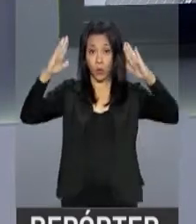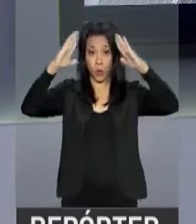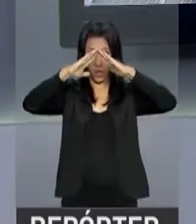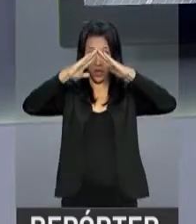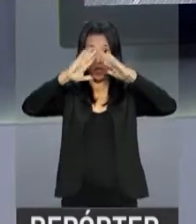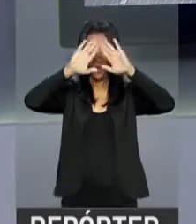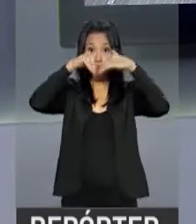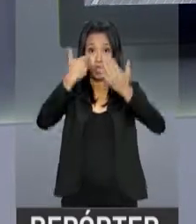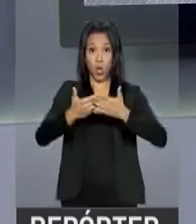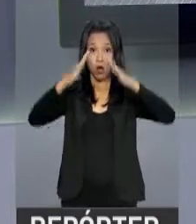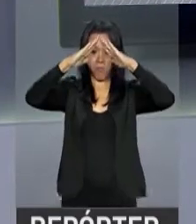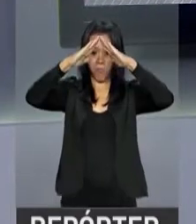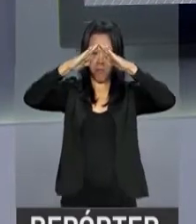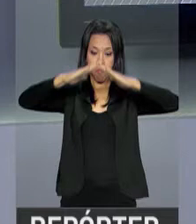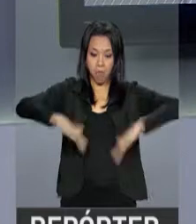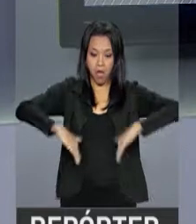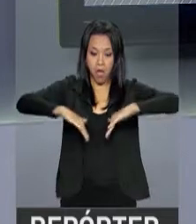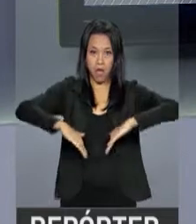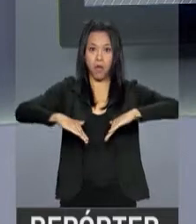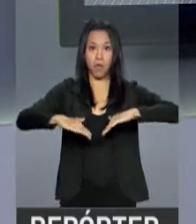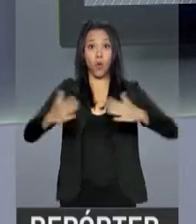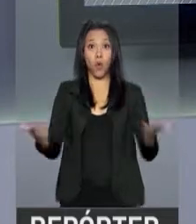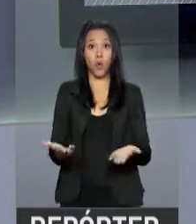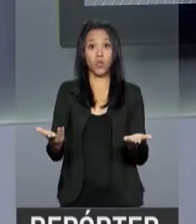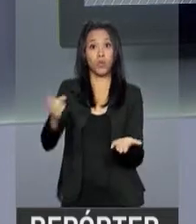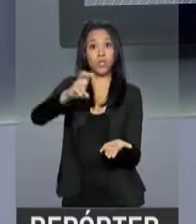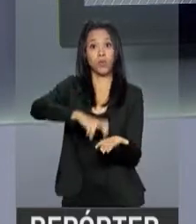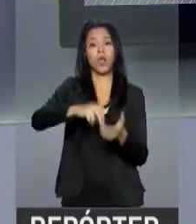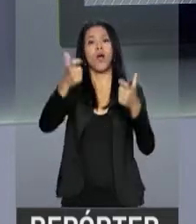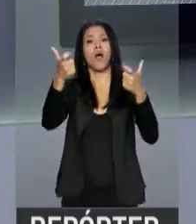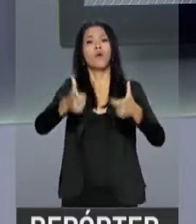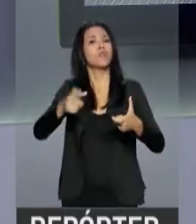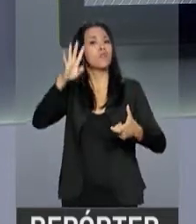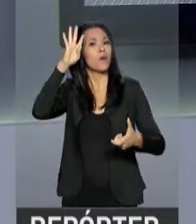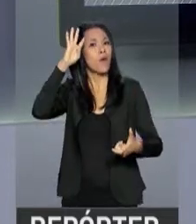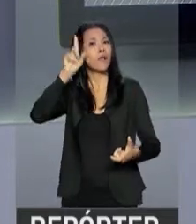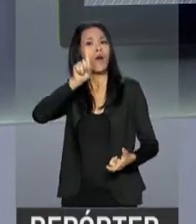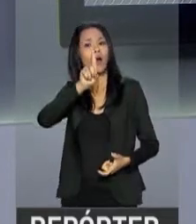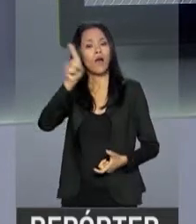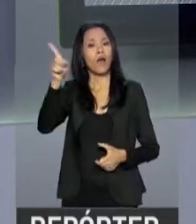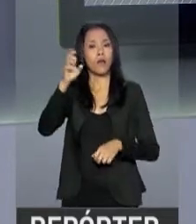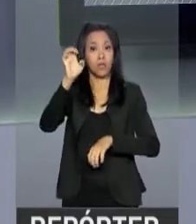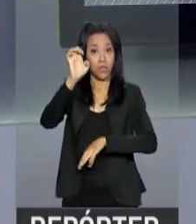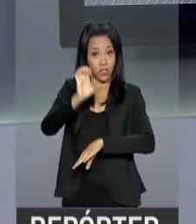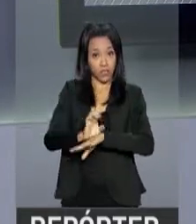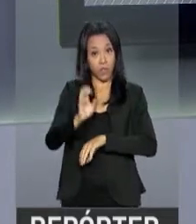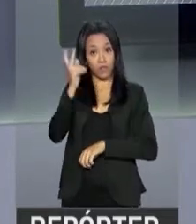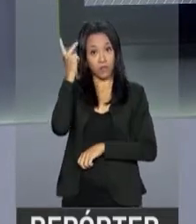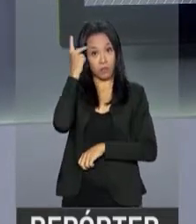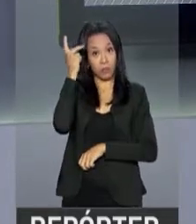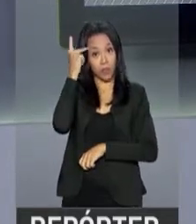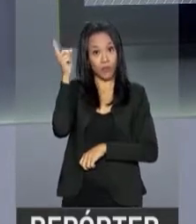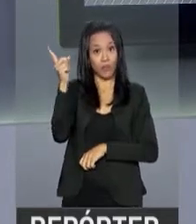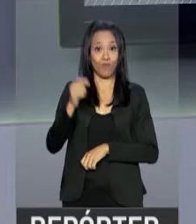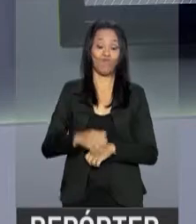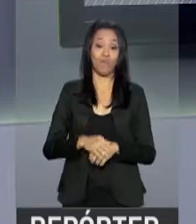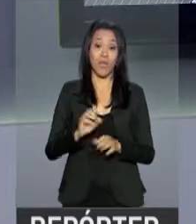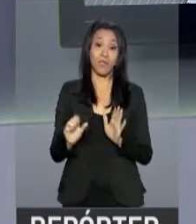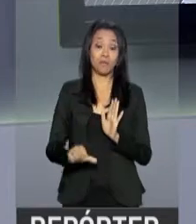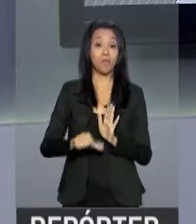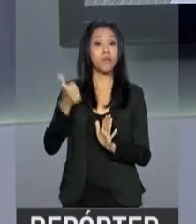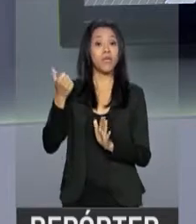desabou na manhã desta quarta feira no município de agudos a 13 quilômetros de bauru em são paulo as primeiras